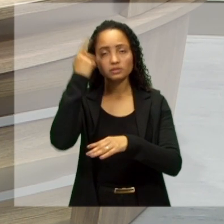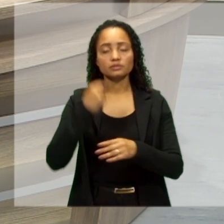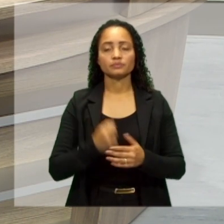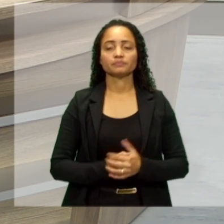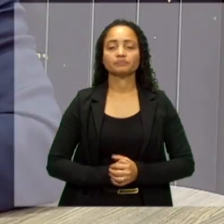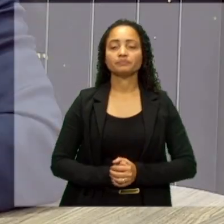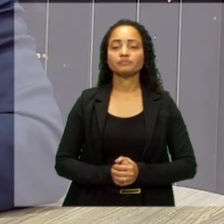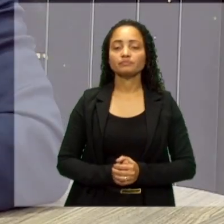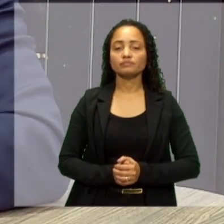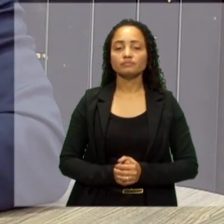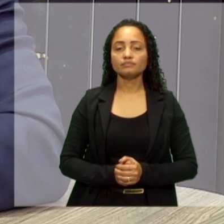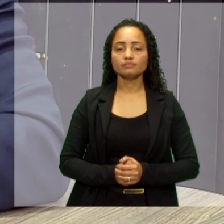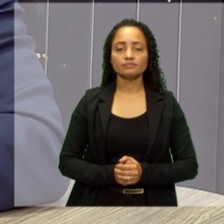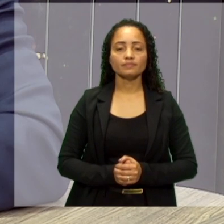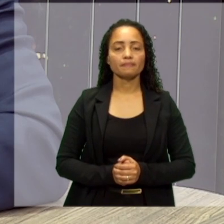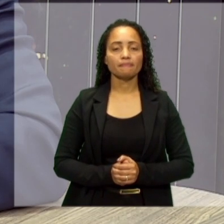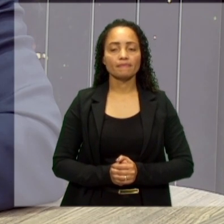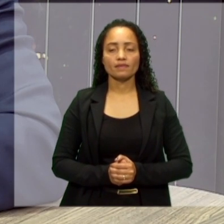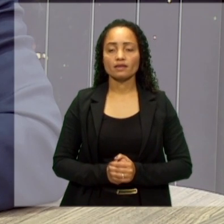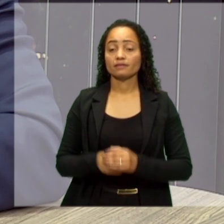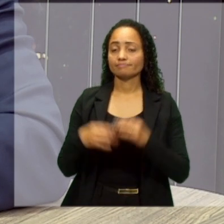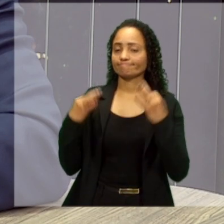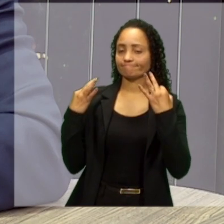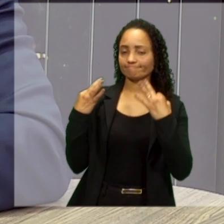exatamente. Então, a Defensoria Pública,